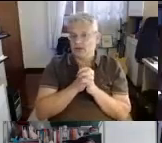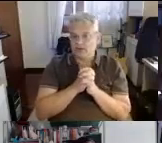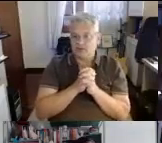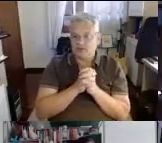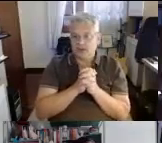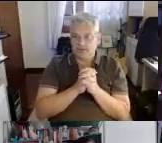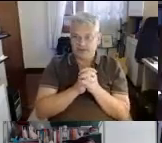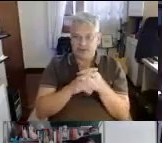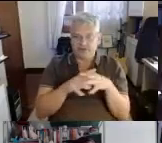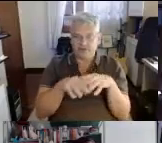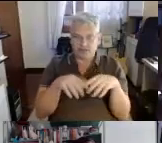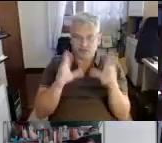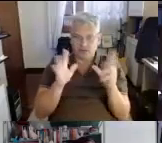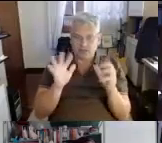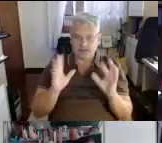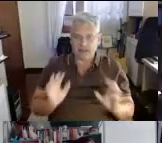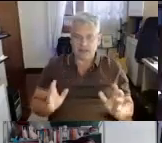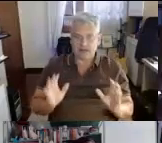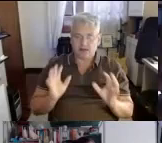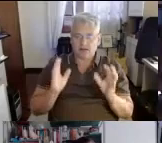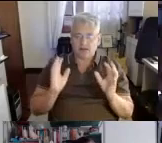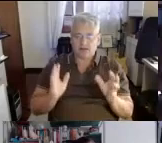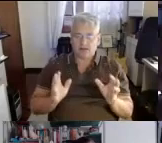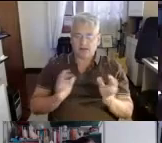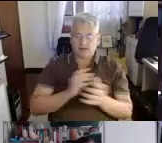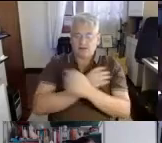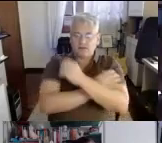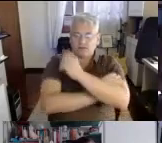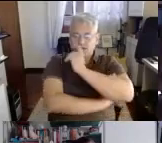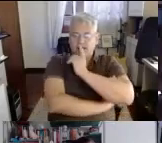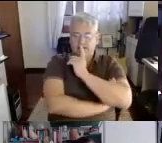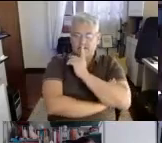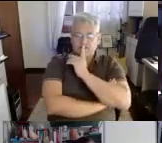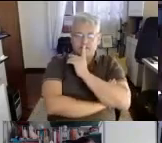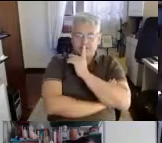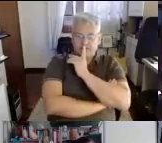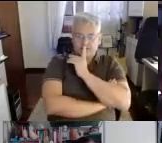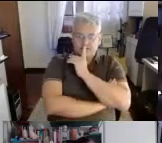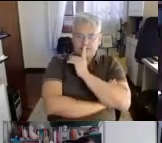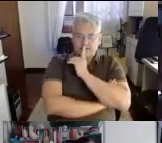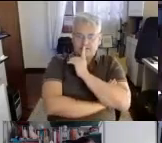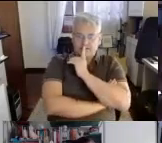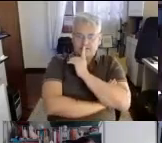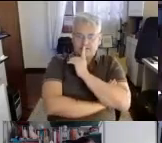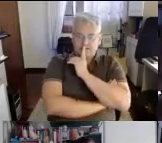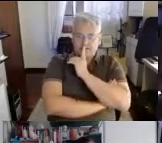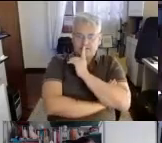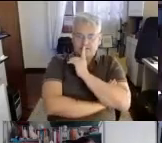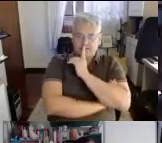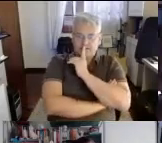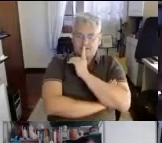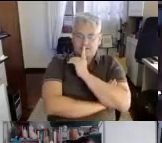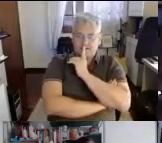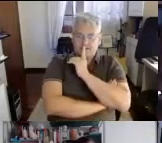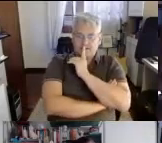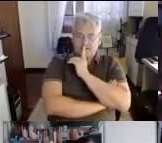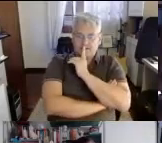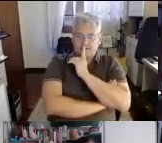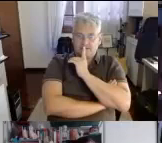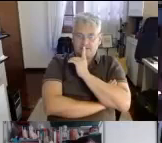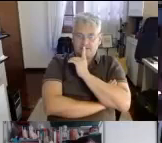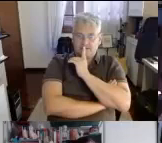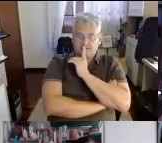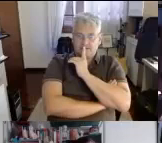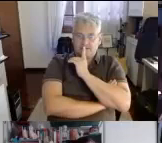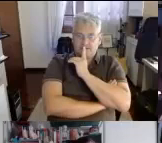distribuição a partir que você tem toda essa rugosidade do brise? Por isso que eu estava usando o modelo